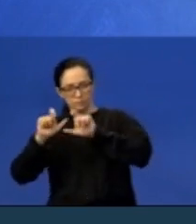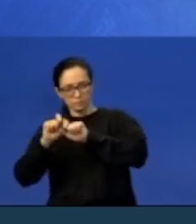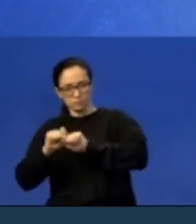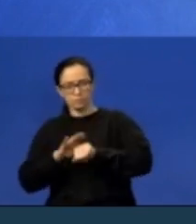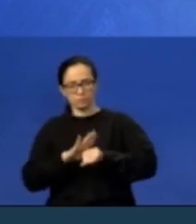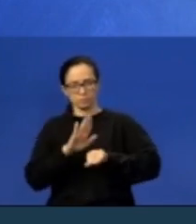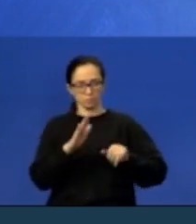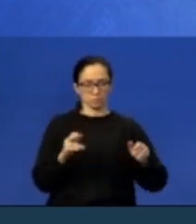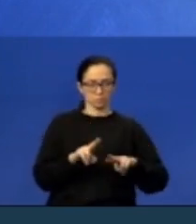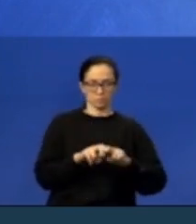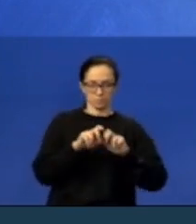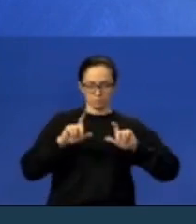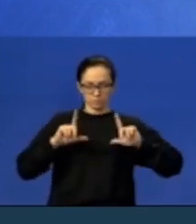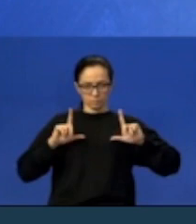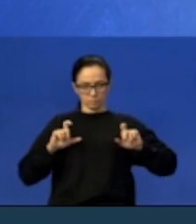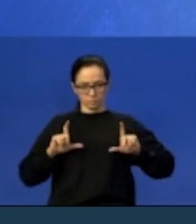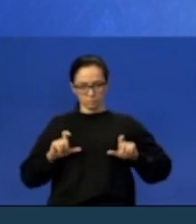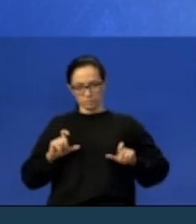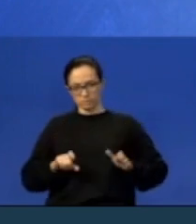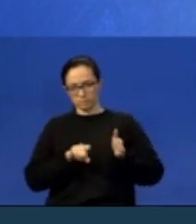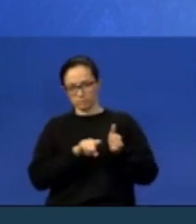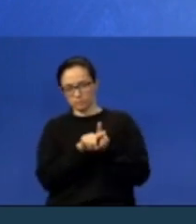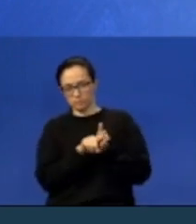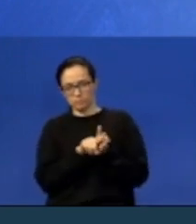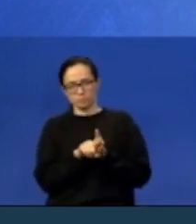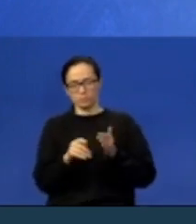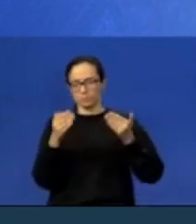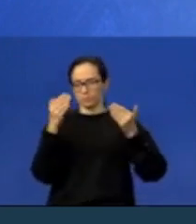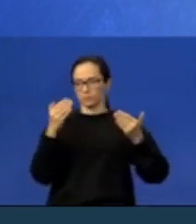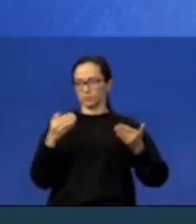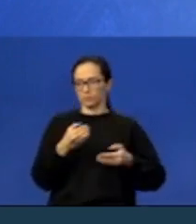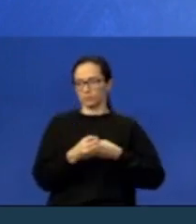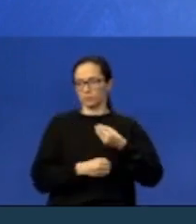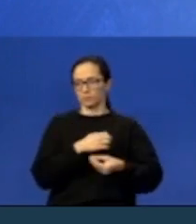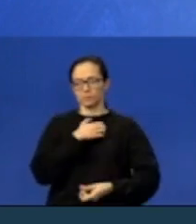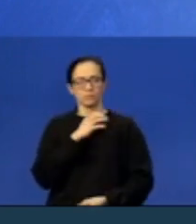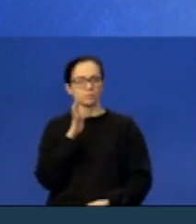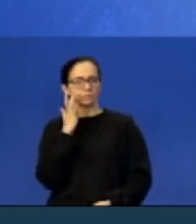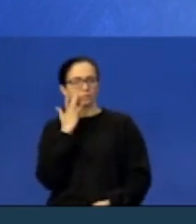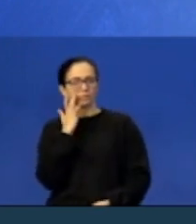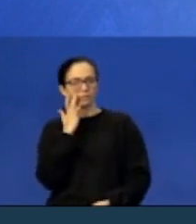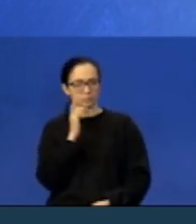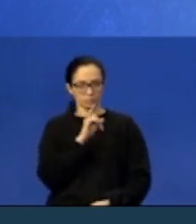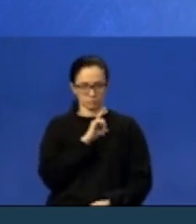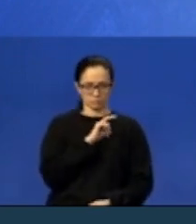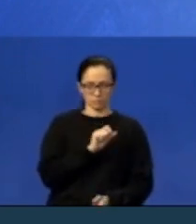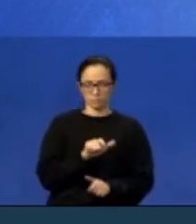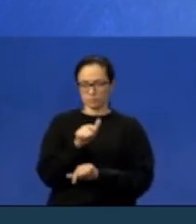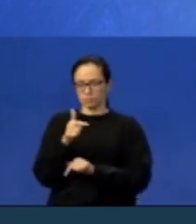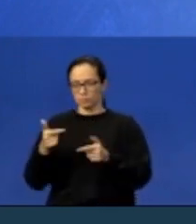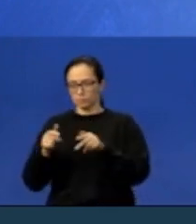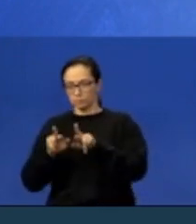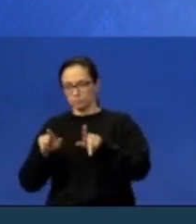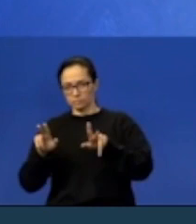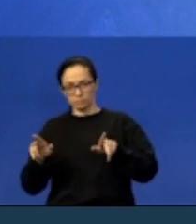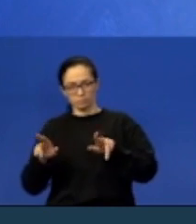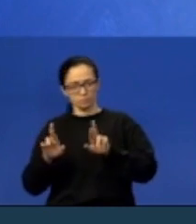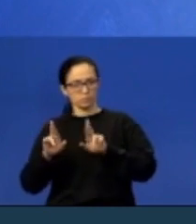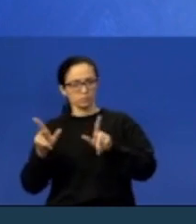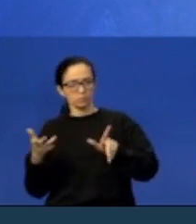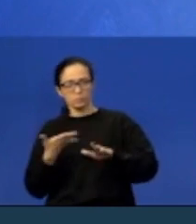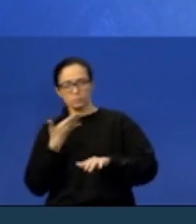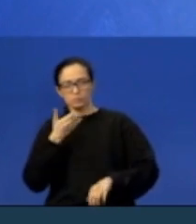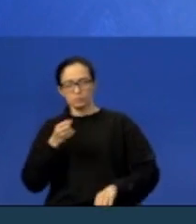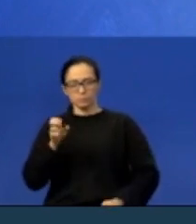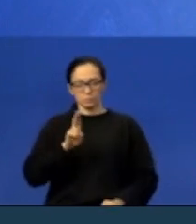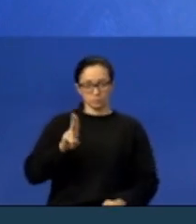a investigação de alterações do tecido ósseo. E outros exames já seriam mais indicados para